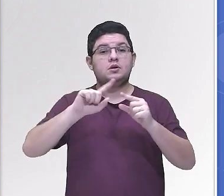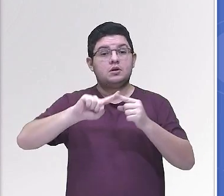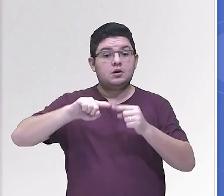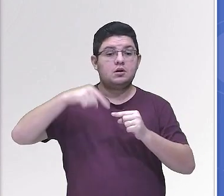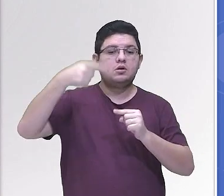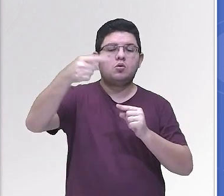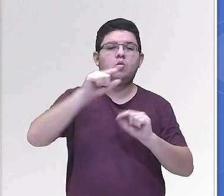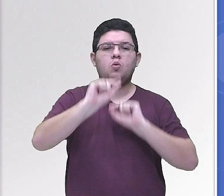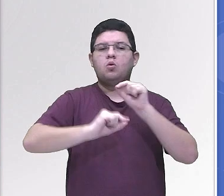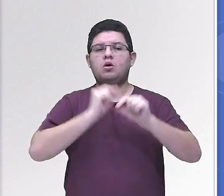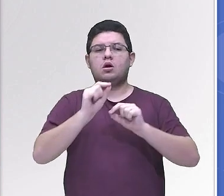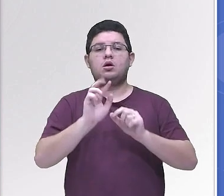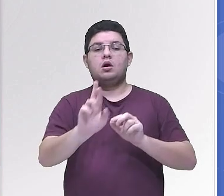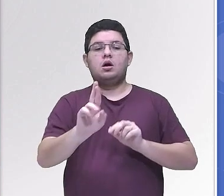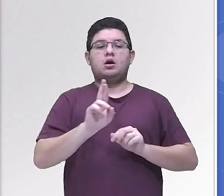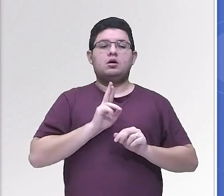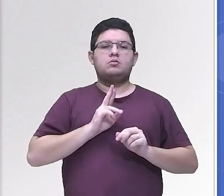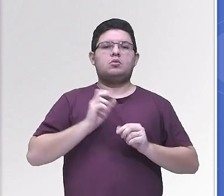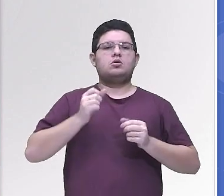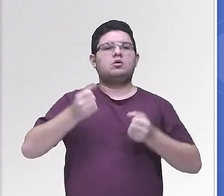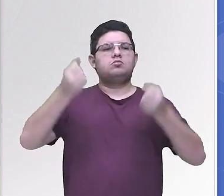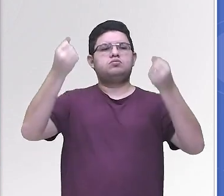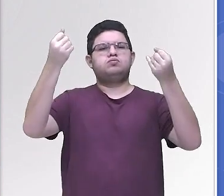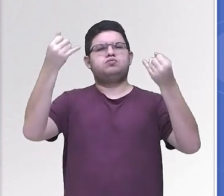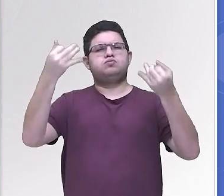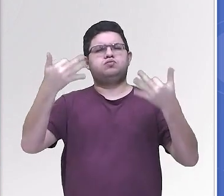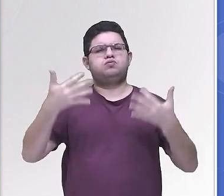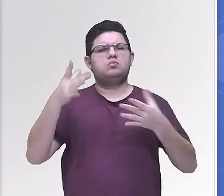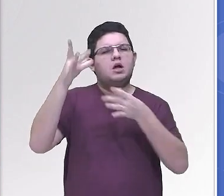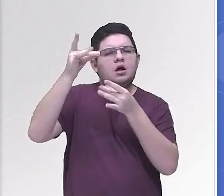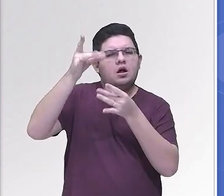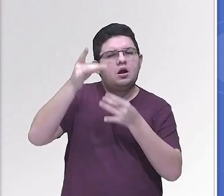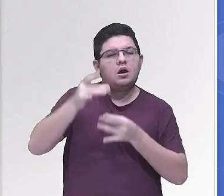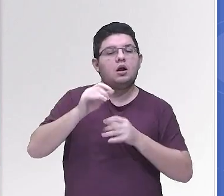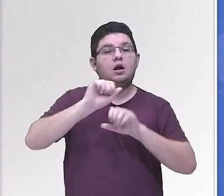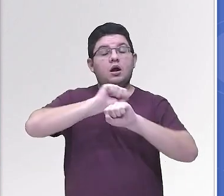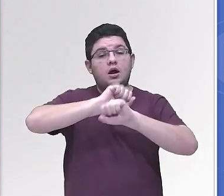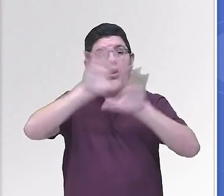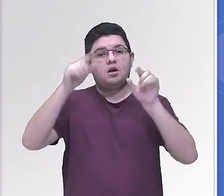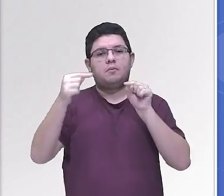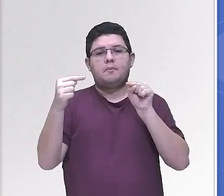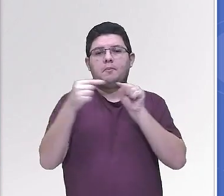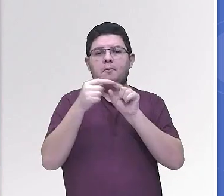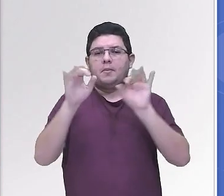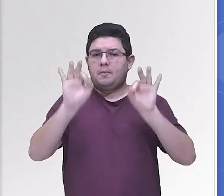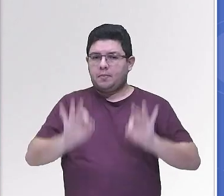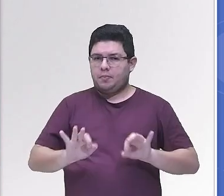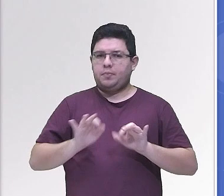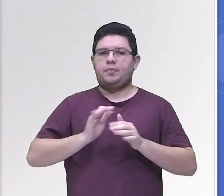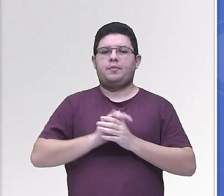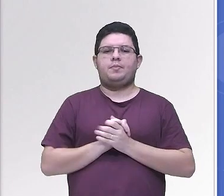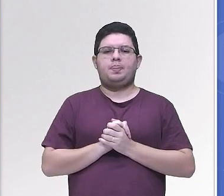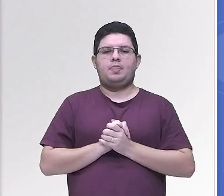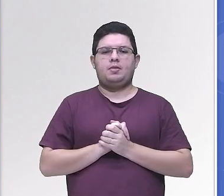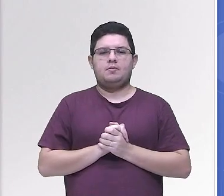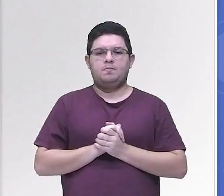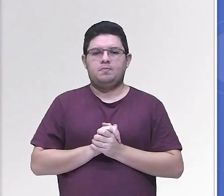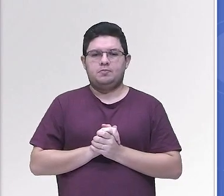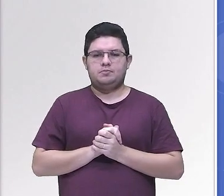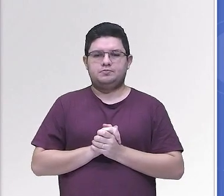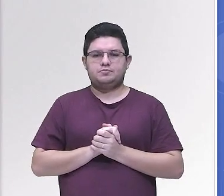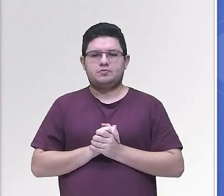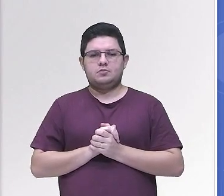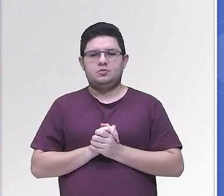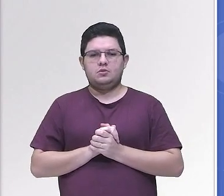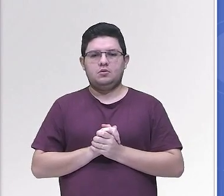profunda e uma resposta muito mais precisa para as suas dúvidas. Uma outra característica da nossa reflexão